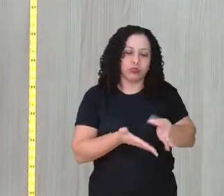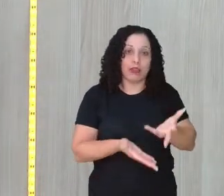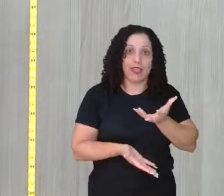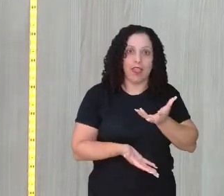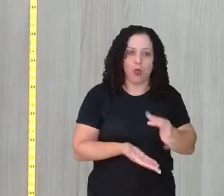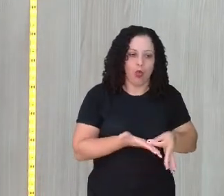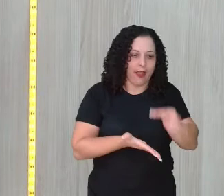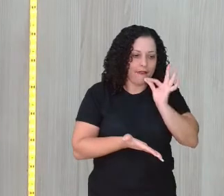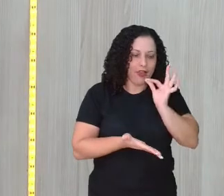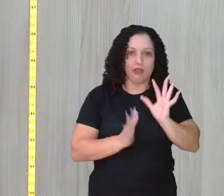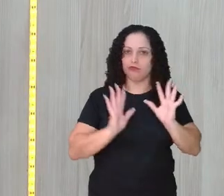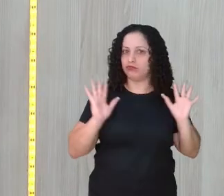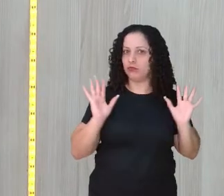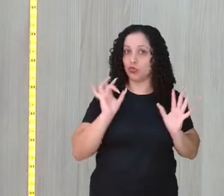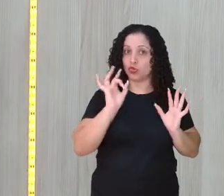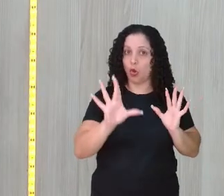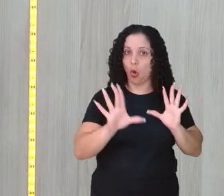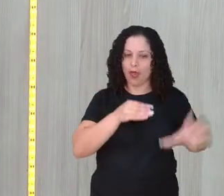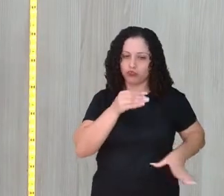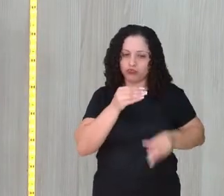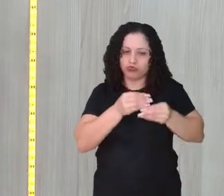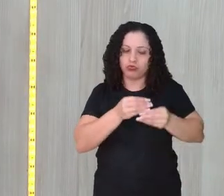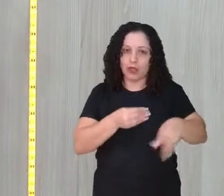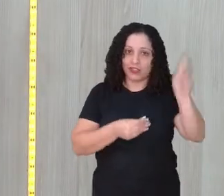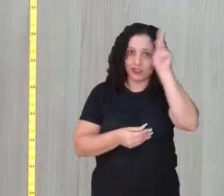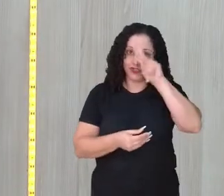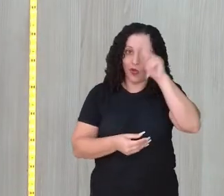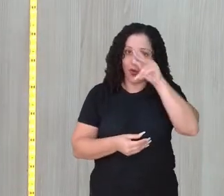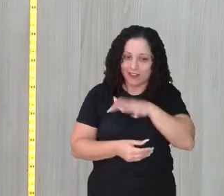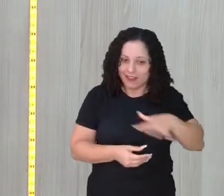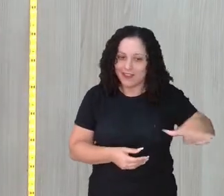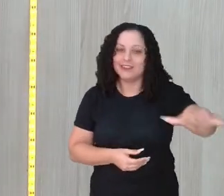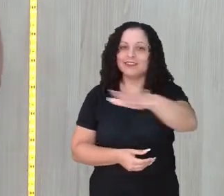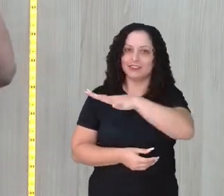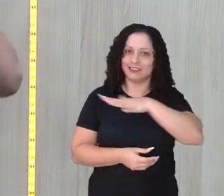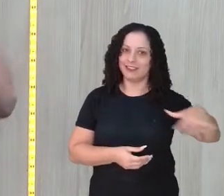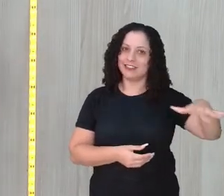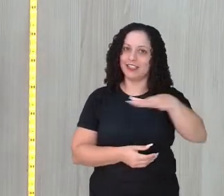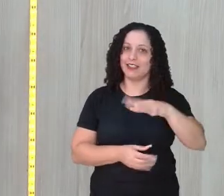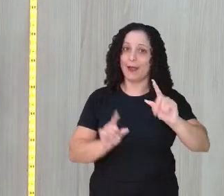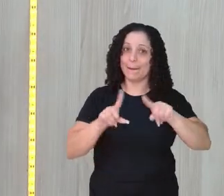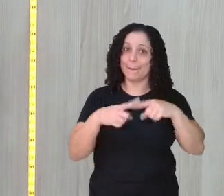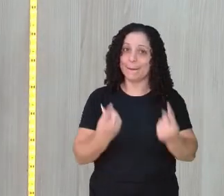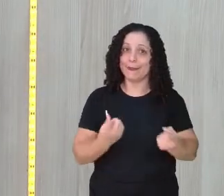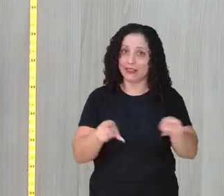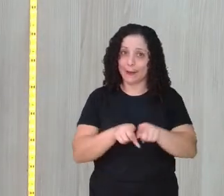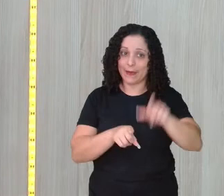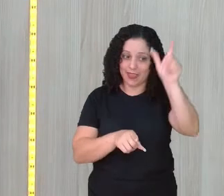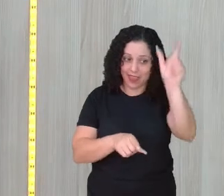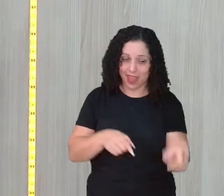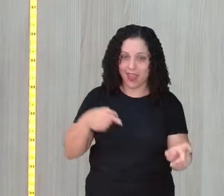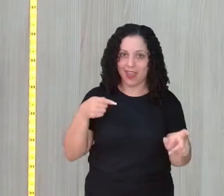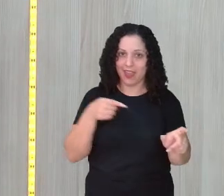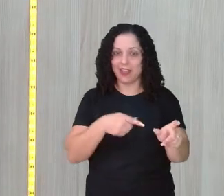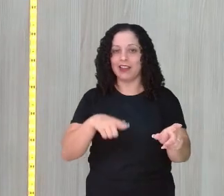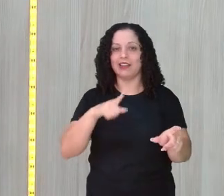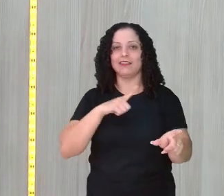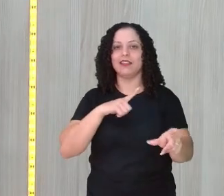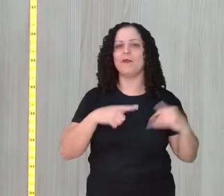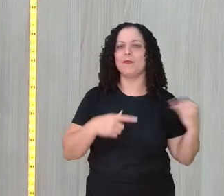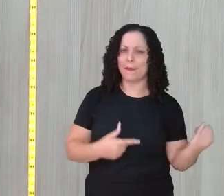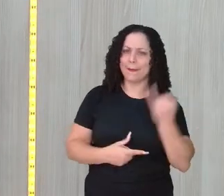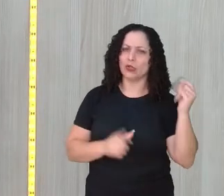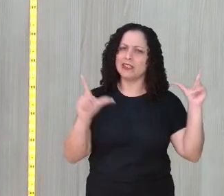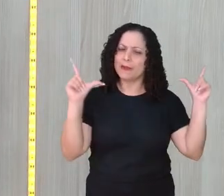café e pronto, aparece para compor Vai uma compor composição do cenário. O coadjuvante, ele geralmente tem uma